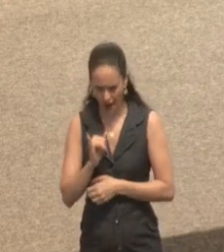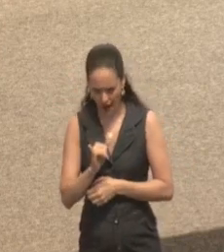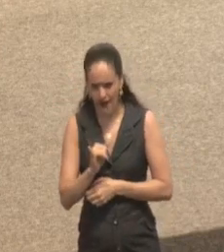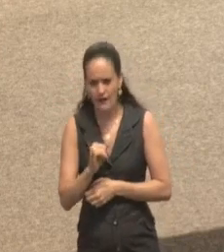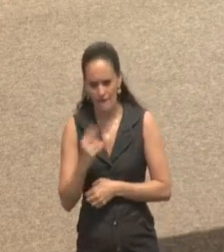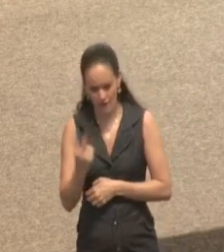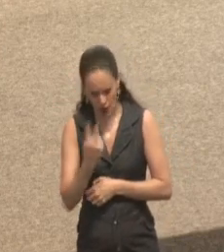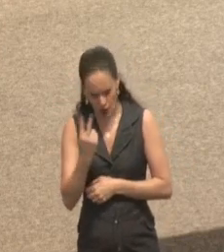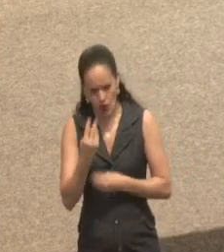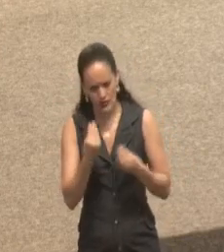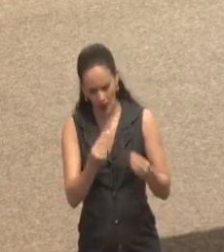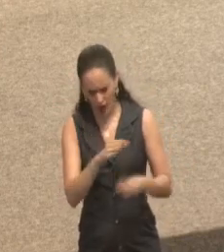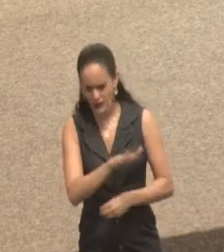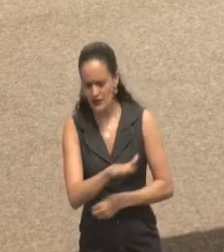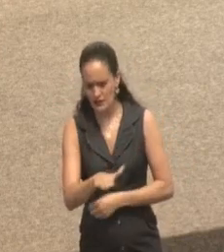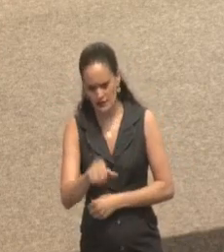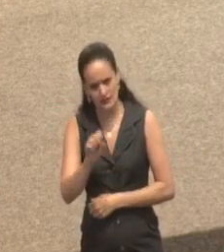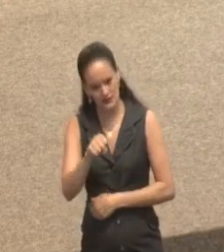decisão.